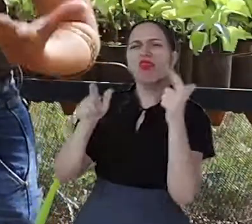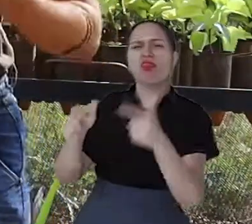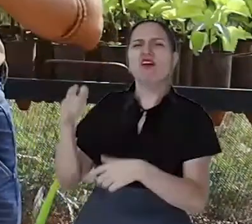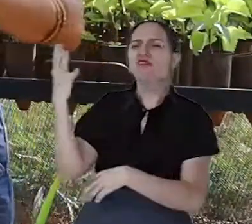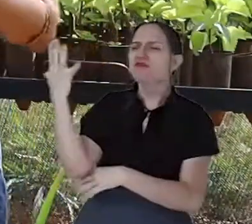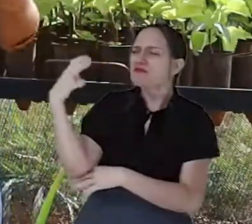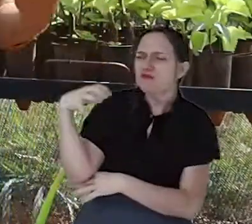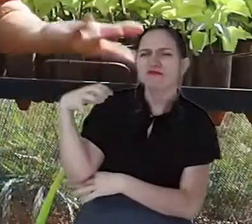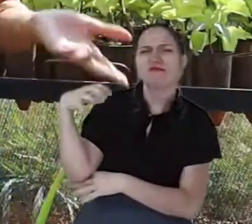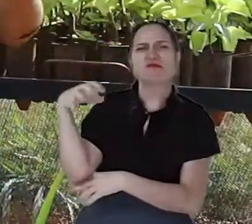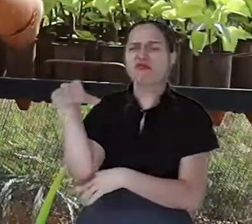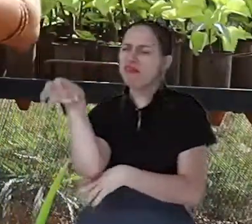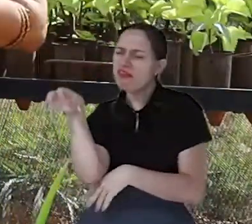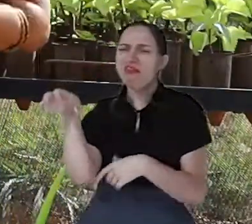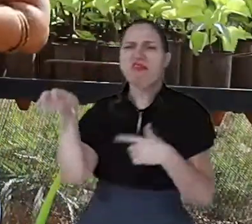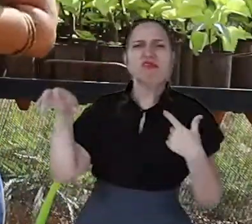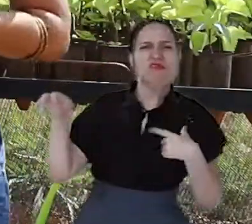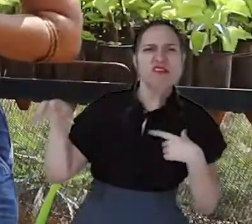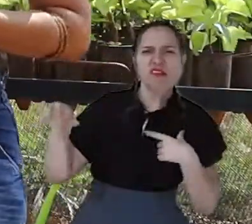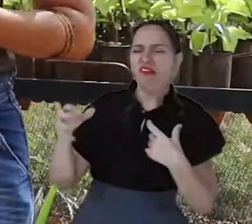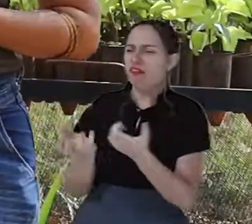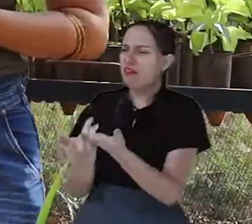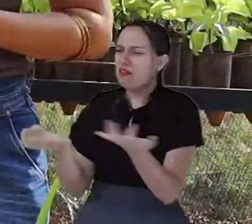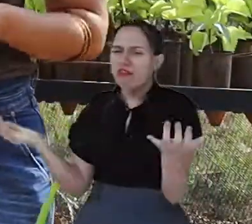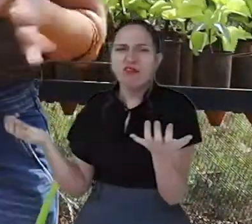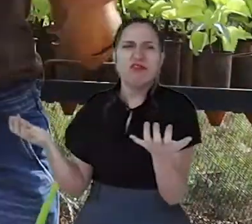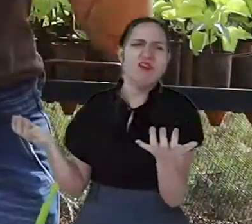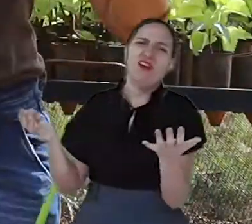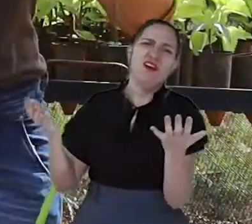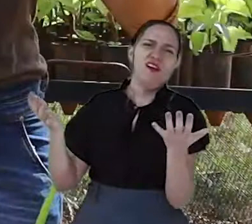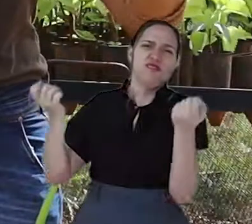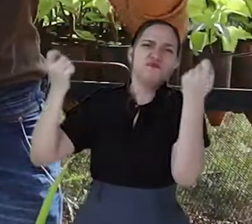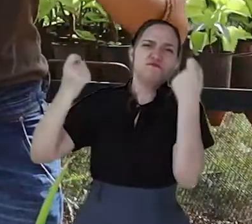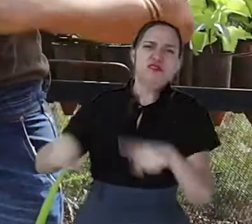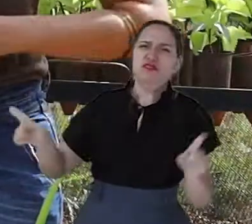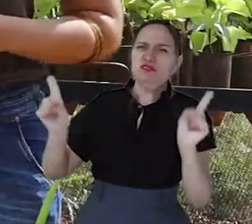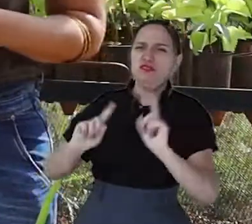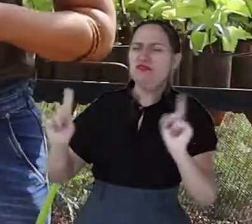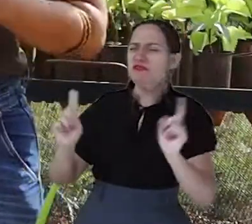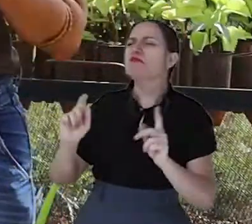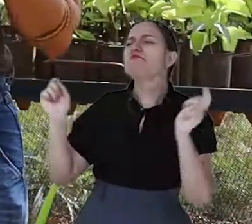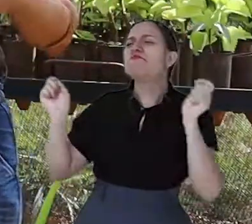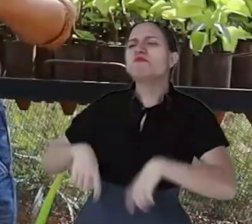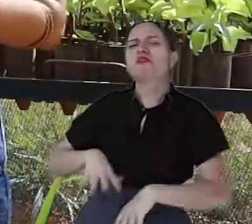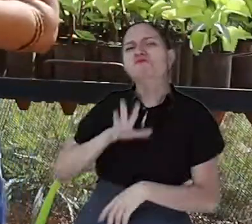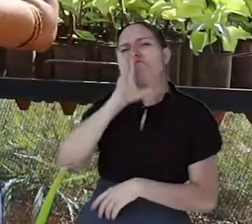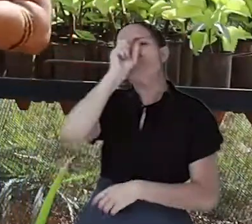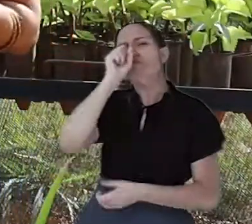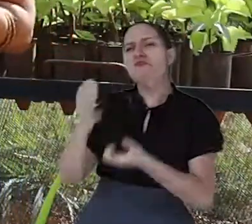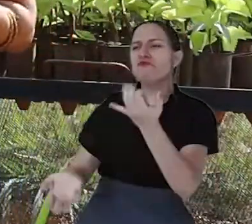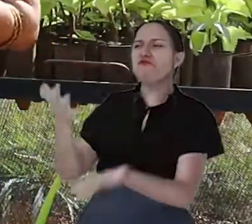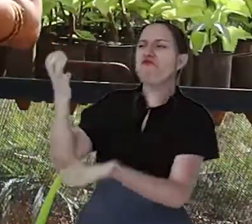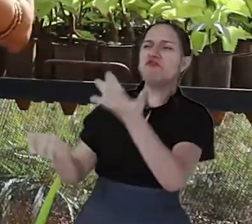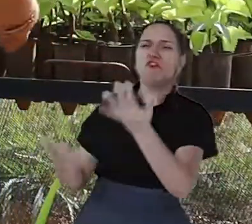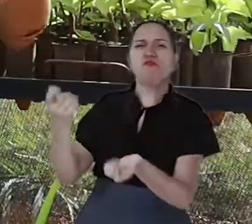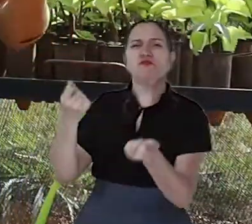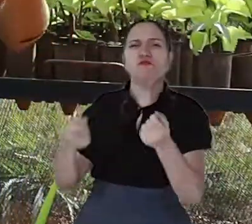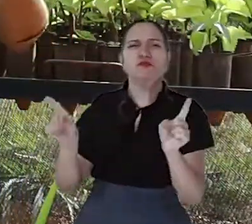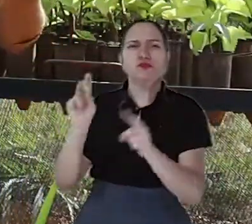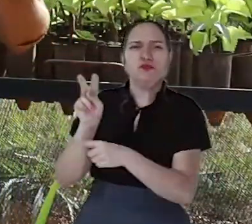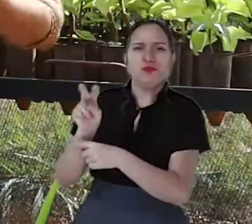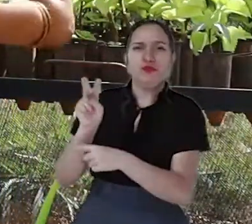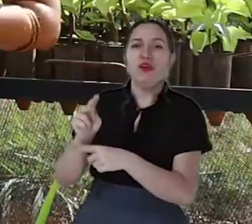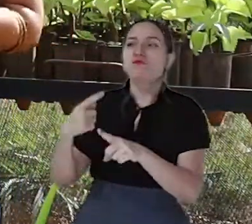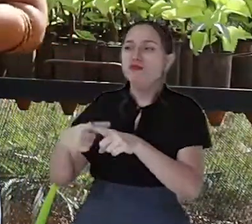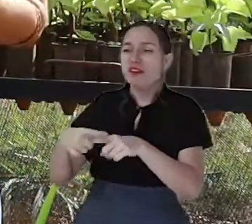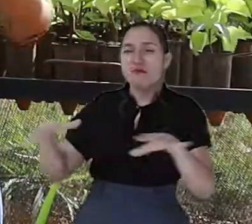árvores baixinhas, retorcidas, gramíneas. Ah, não, a gente pode colocar fogo e a gente não precisa preservar. Porque esse